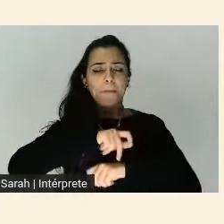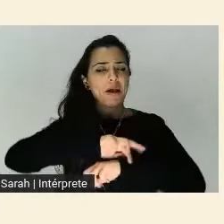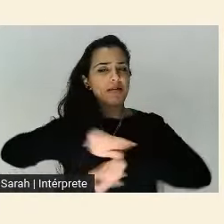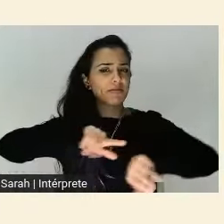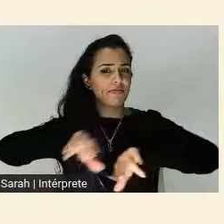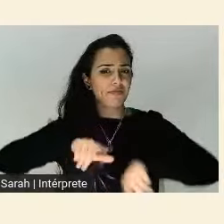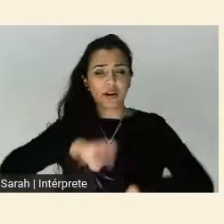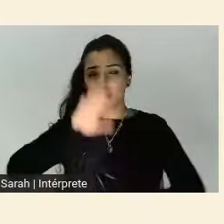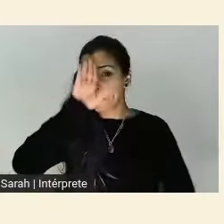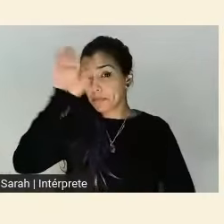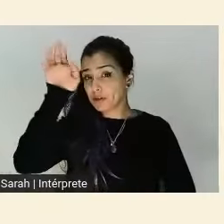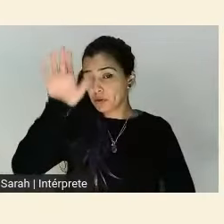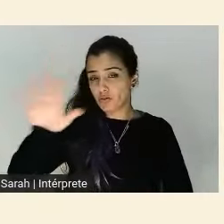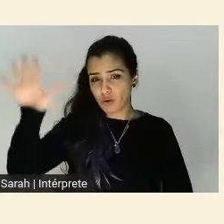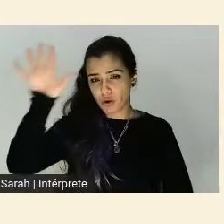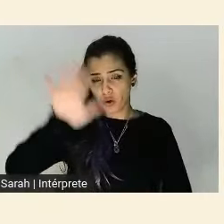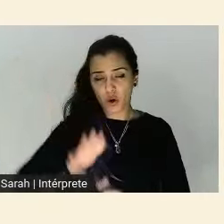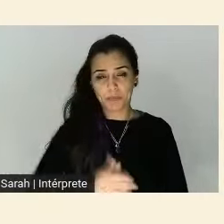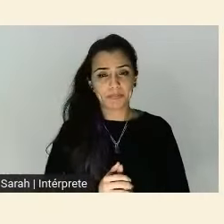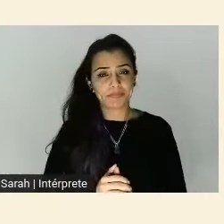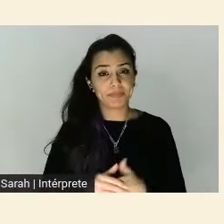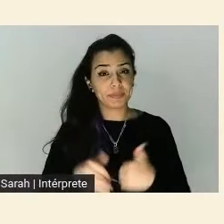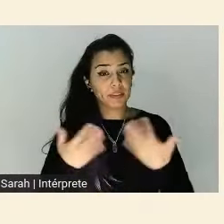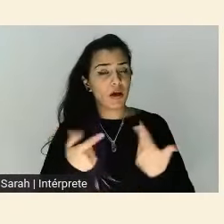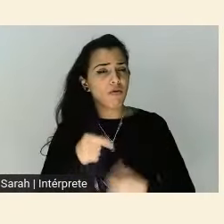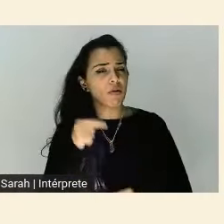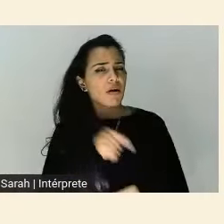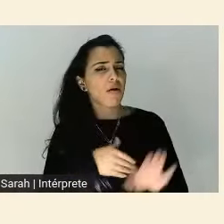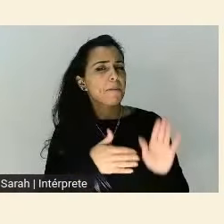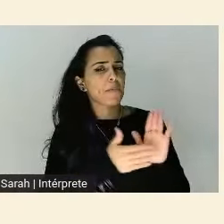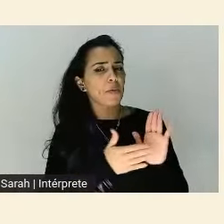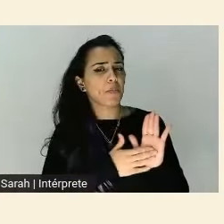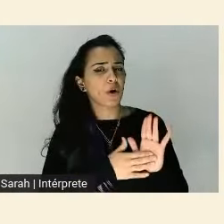Europa. Assim, José Eustáquio propunha: pois bem,